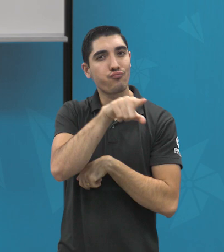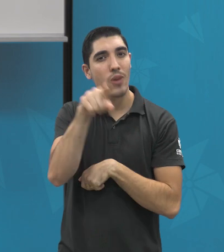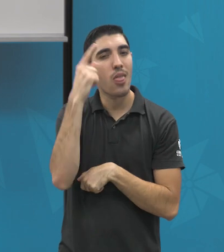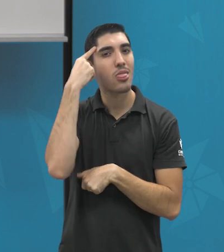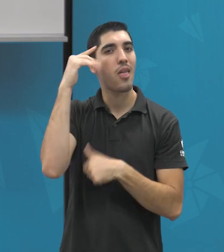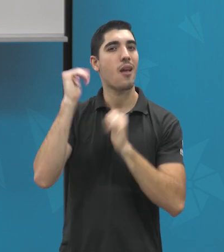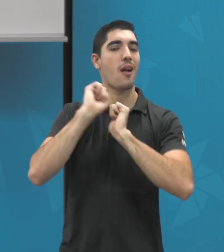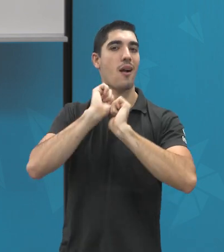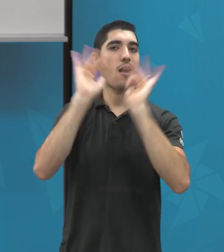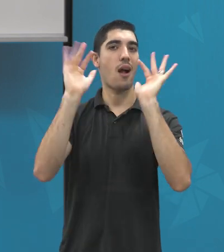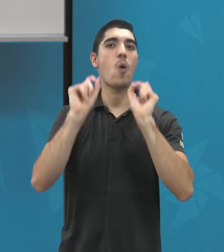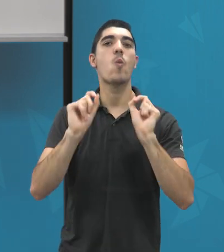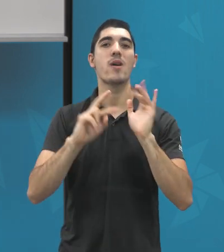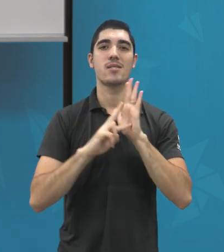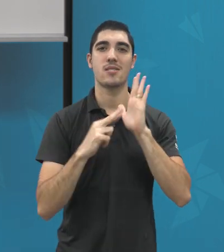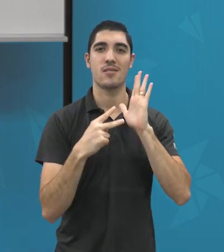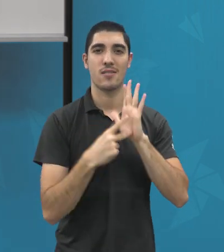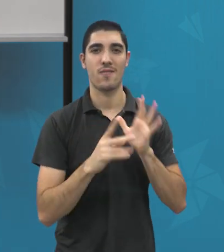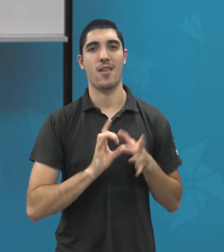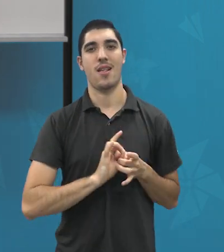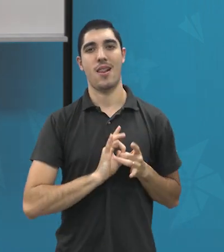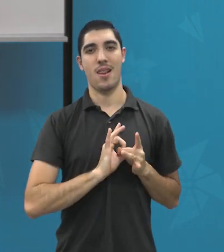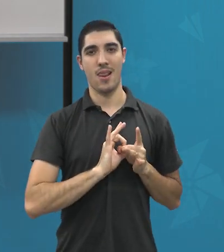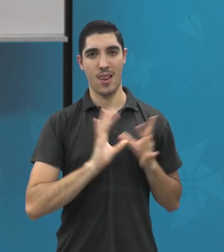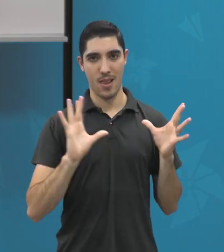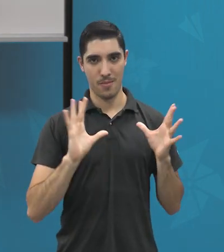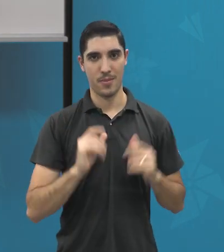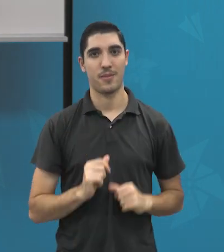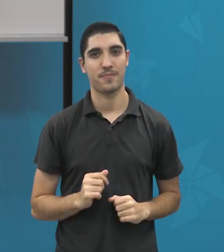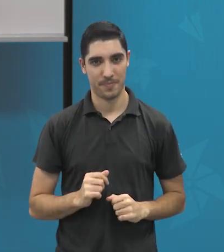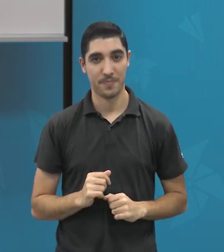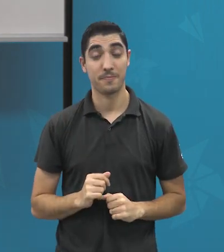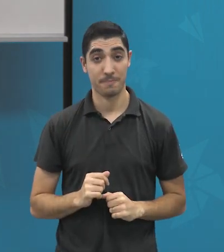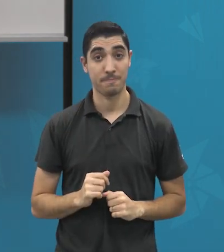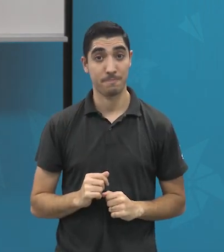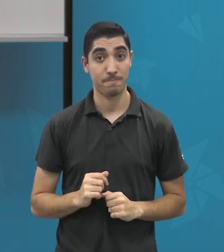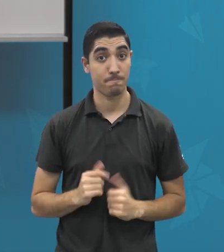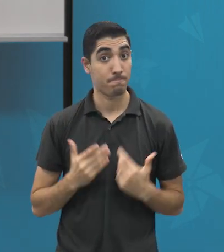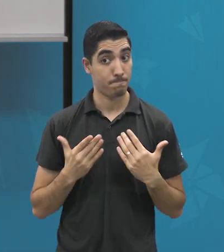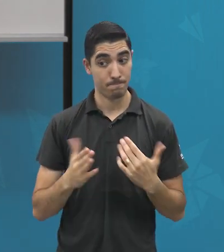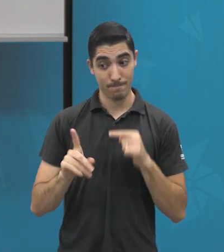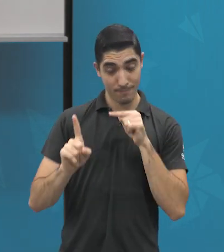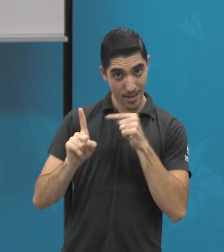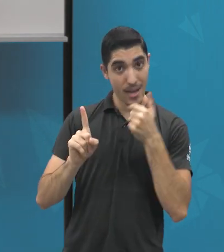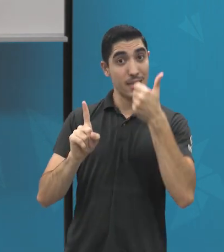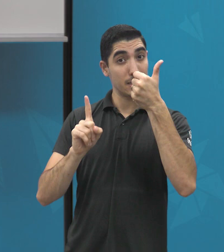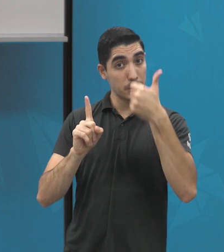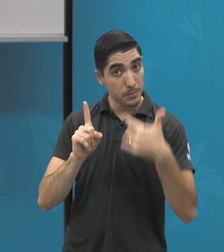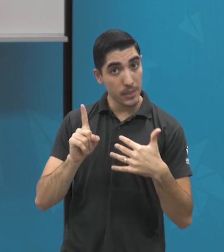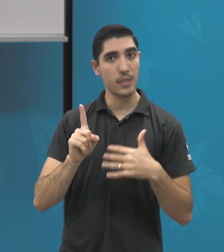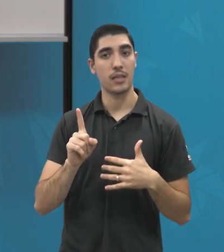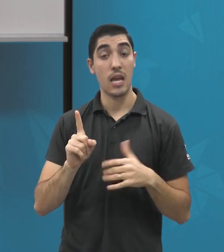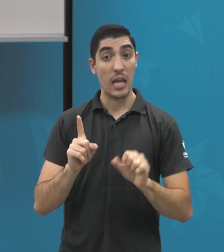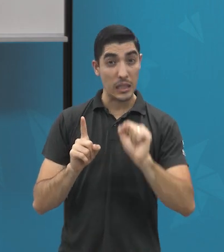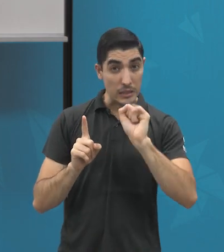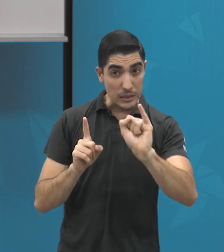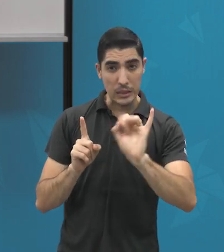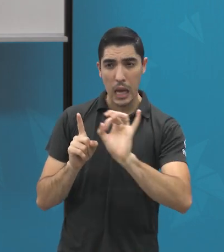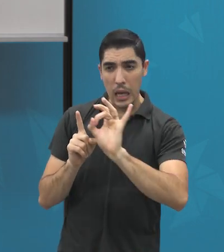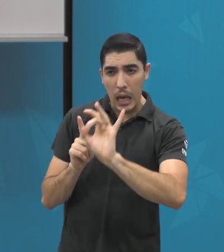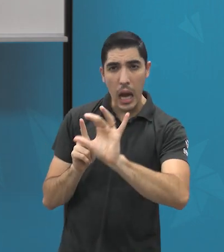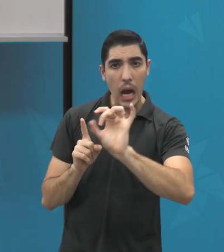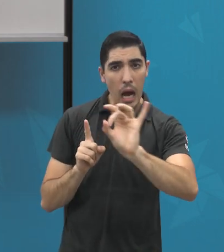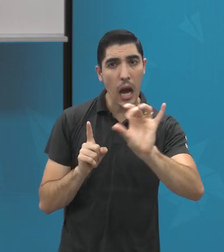a liberdade. Ele vê um perigo muito grande se cada um de nós,